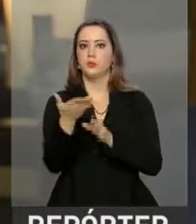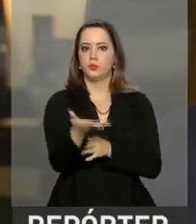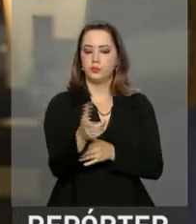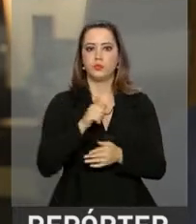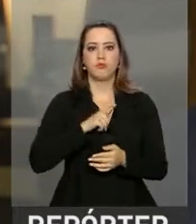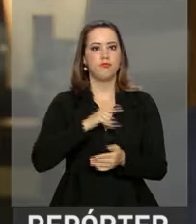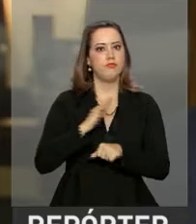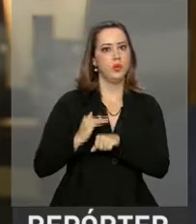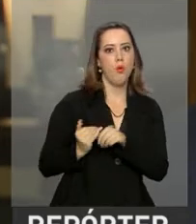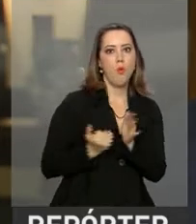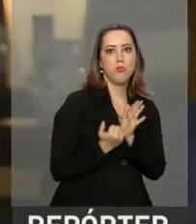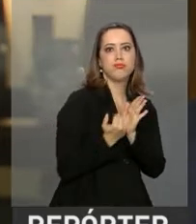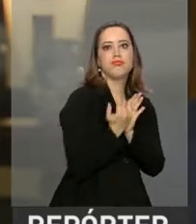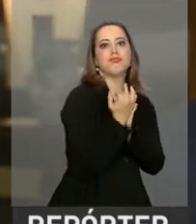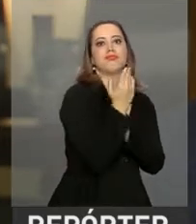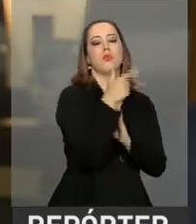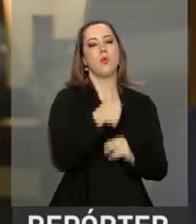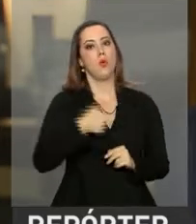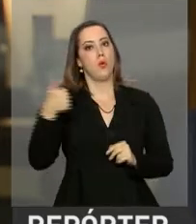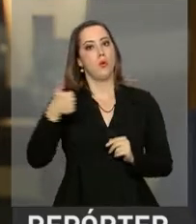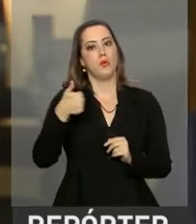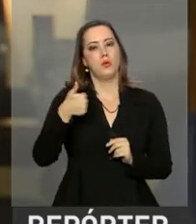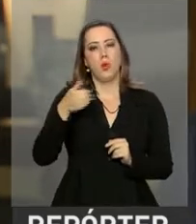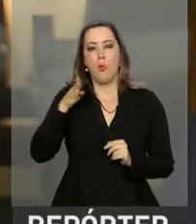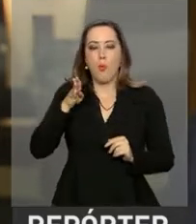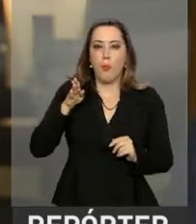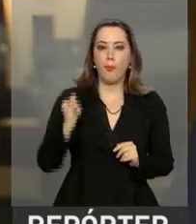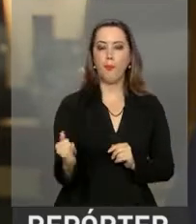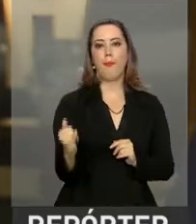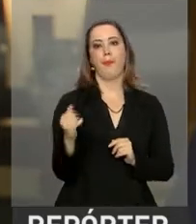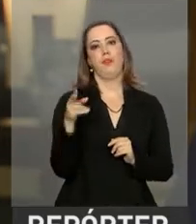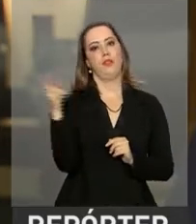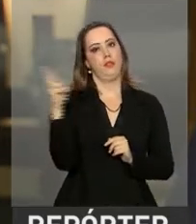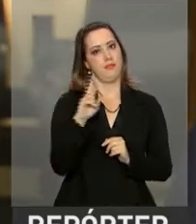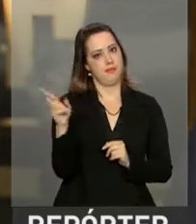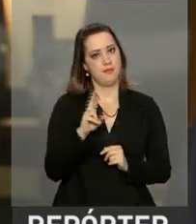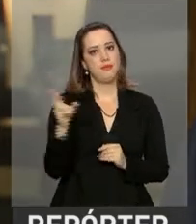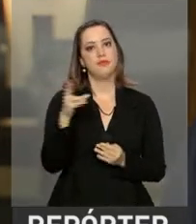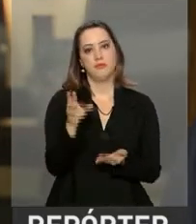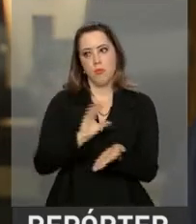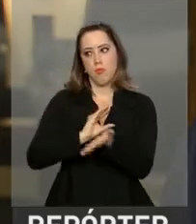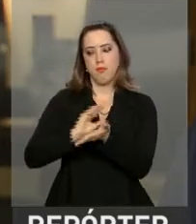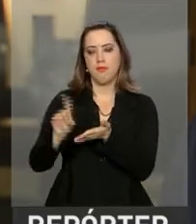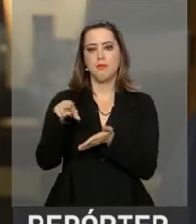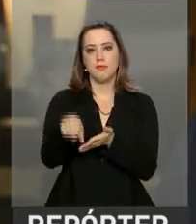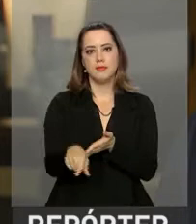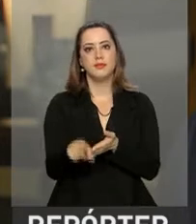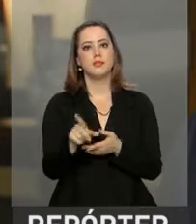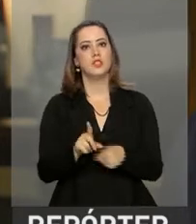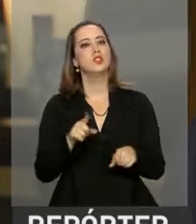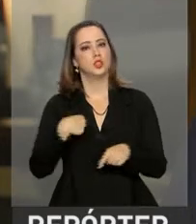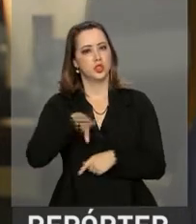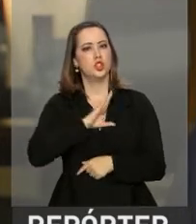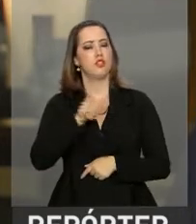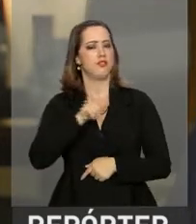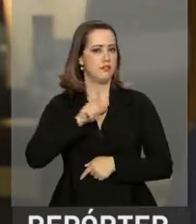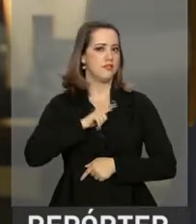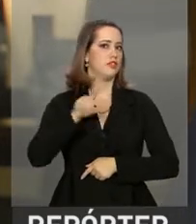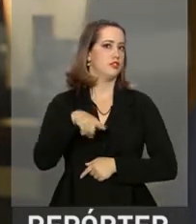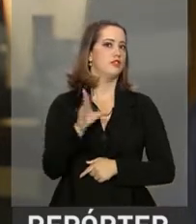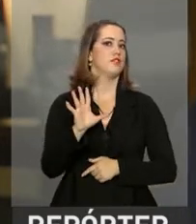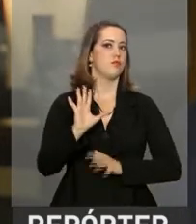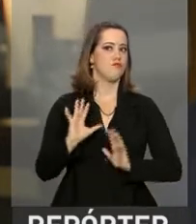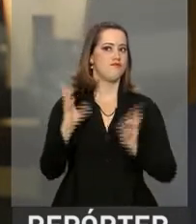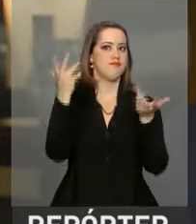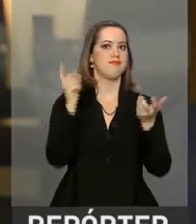preparação deste último ciclo olímpico mais de um de um bilhão de de reais o que nós já tivemos um primeiro sucesso